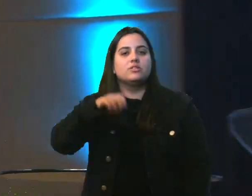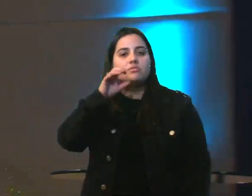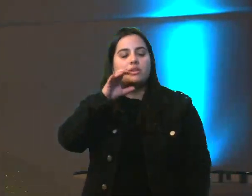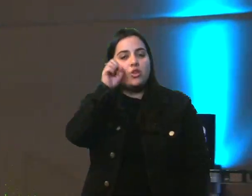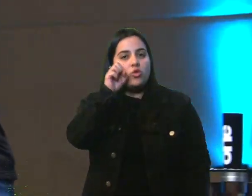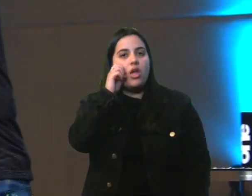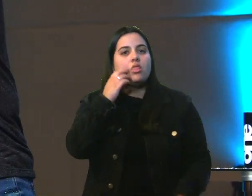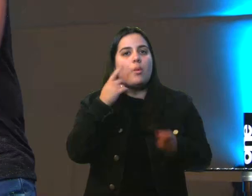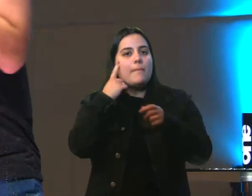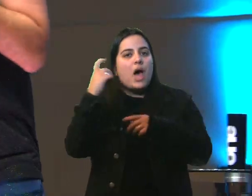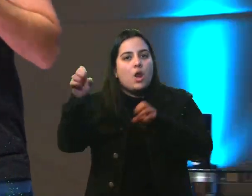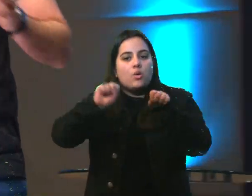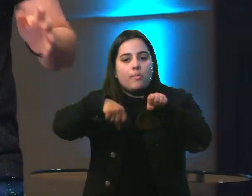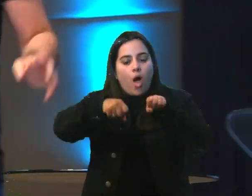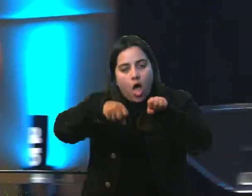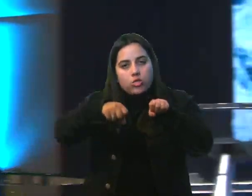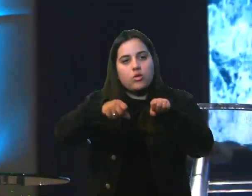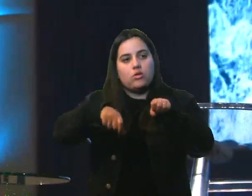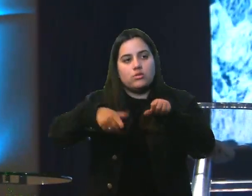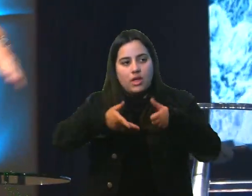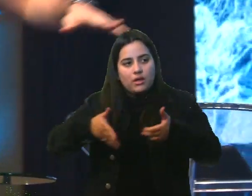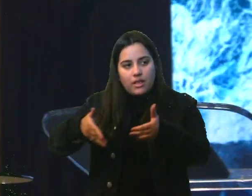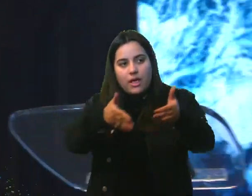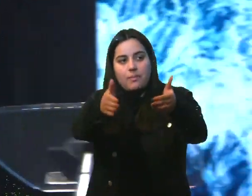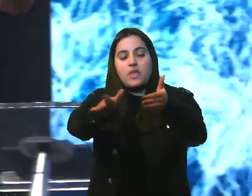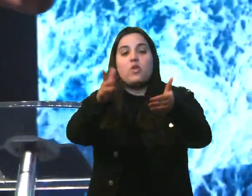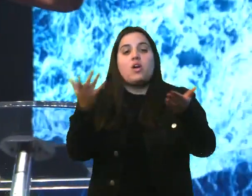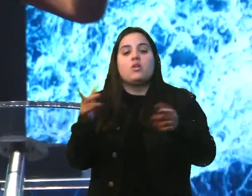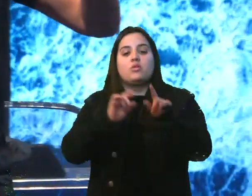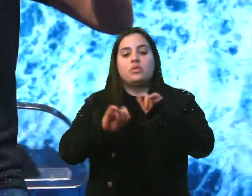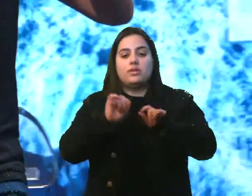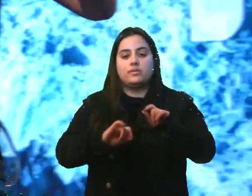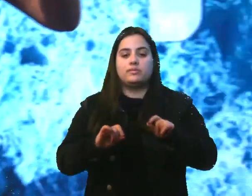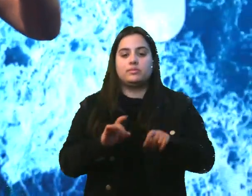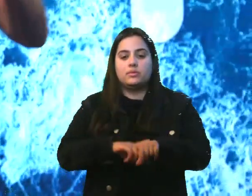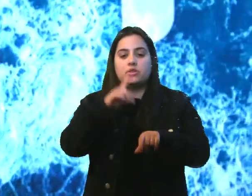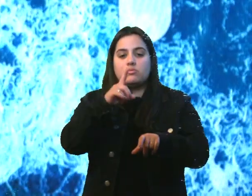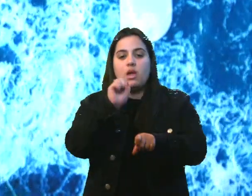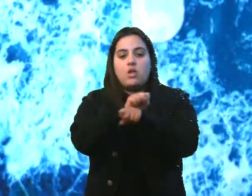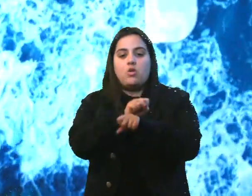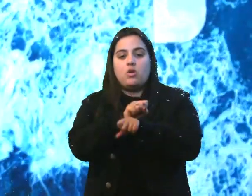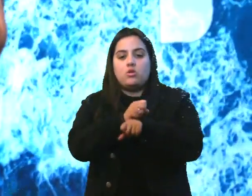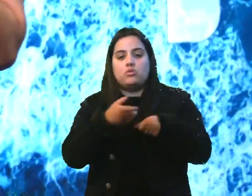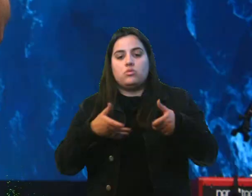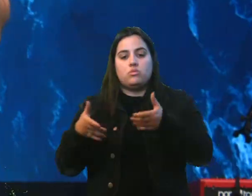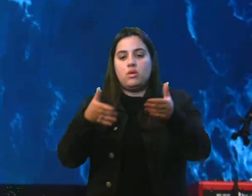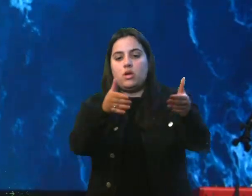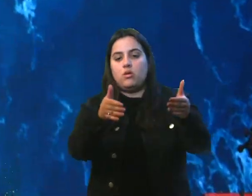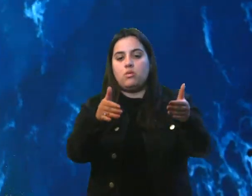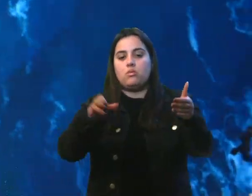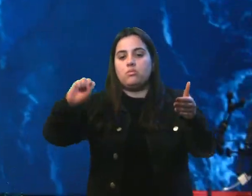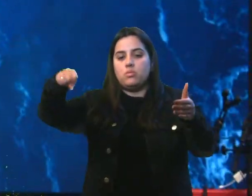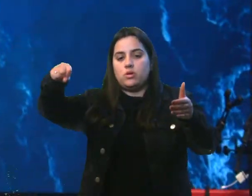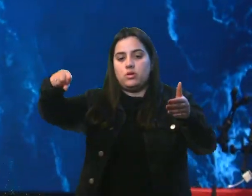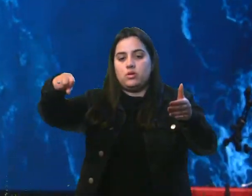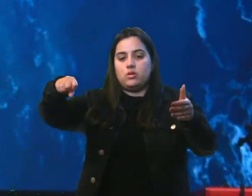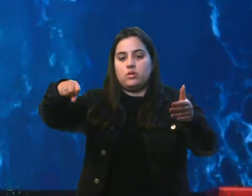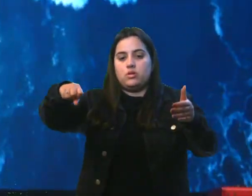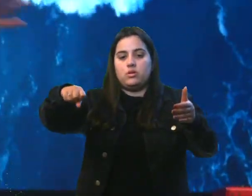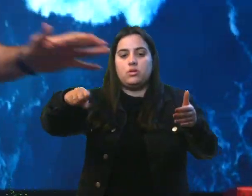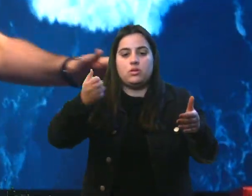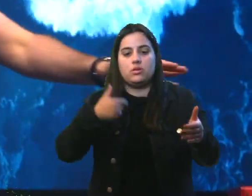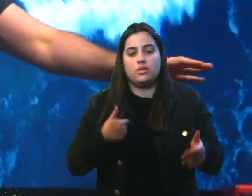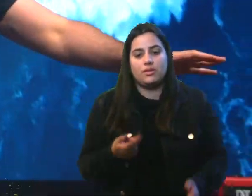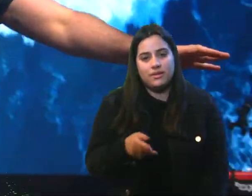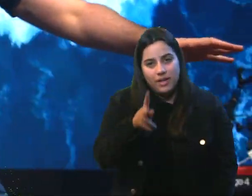indo atrás deles, naquele caminho. E aí a gente ia e tal, não sei o que, de repente a gente parou numa rua sem saída, o motoqueiro parou lá, ela estava no meio do caminho, eu desci do